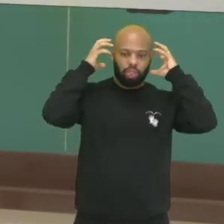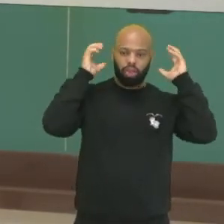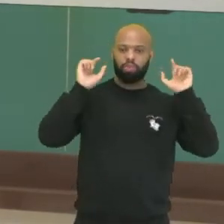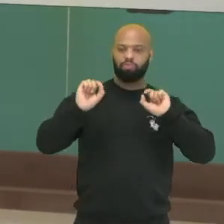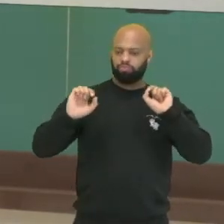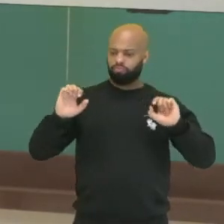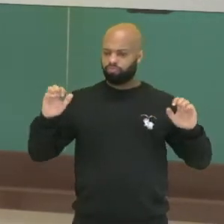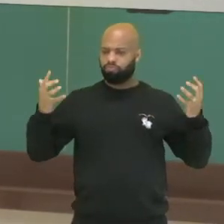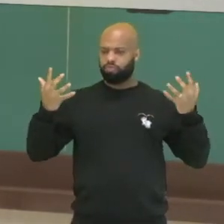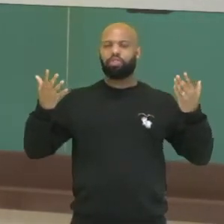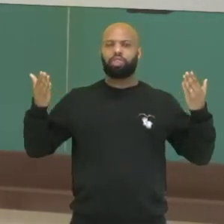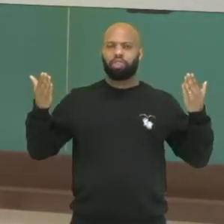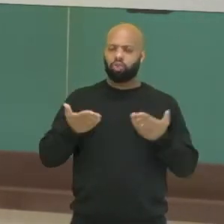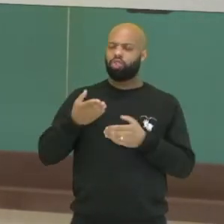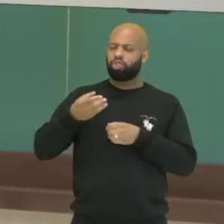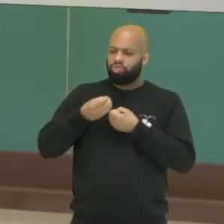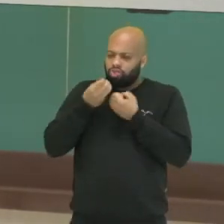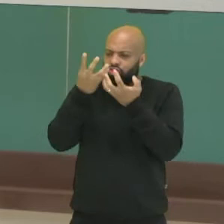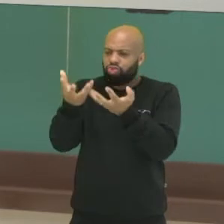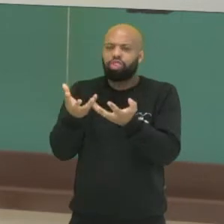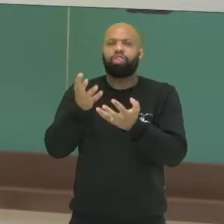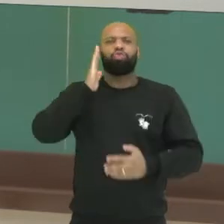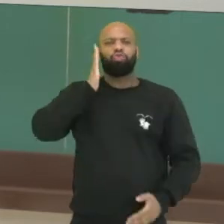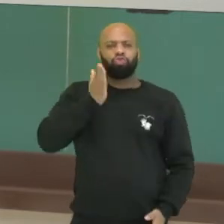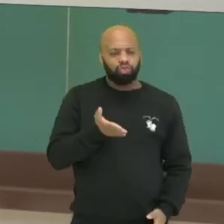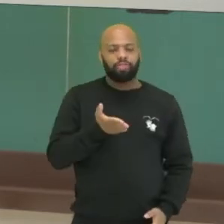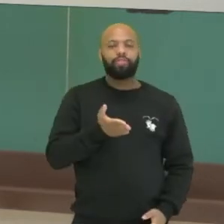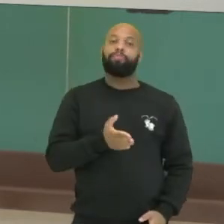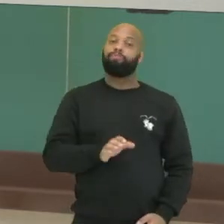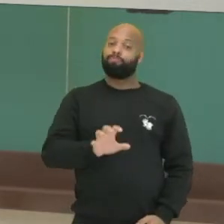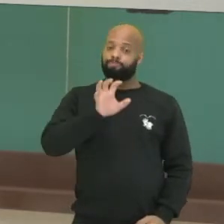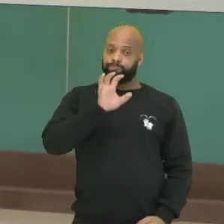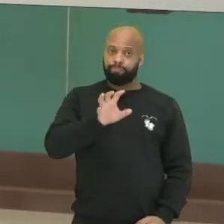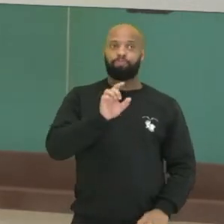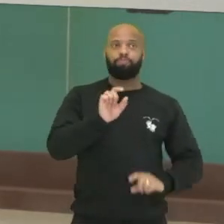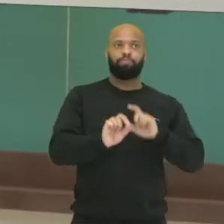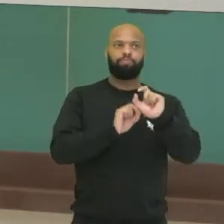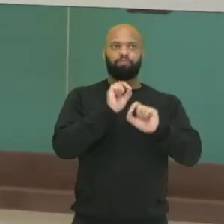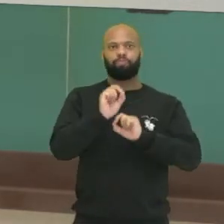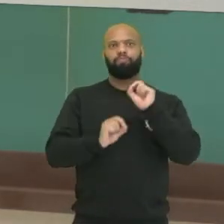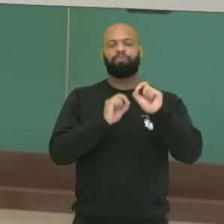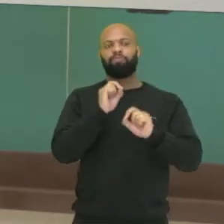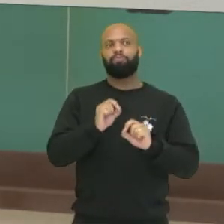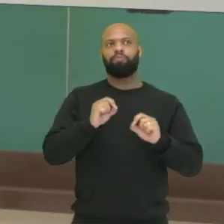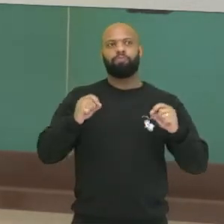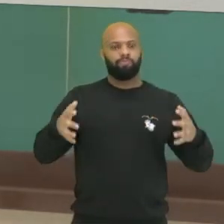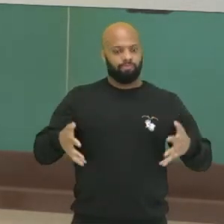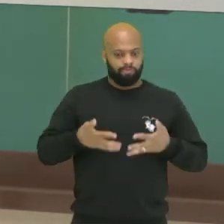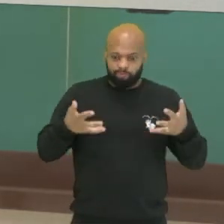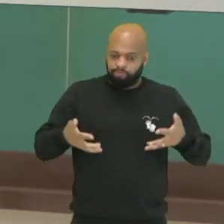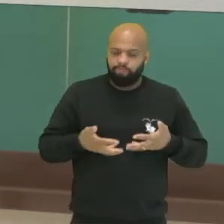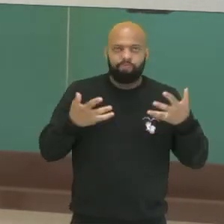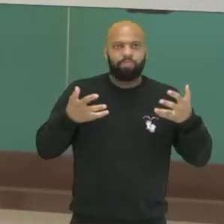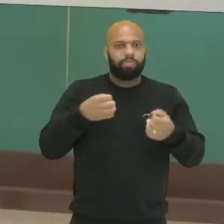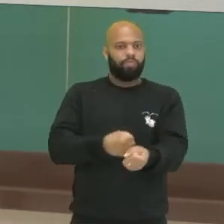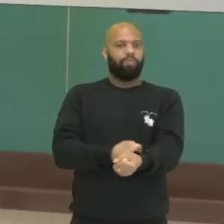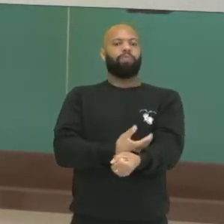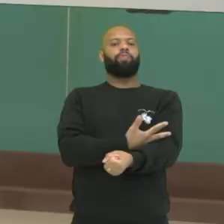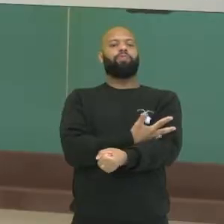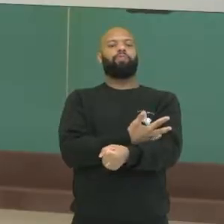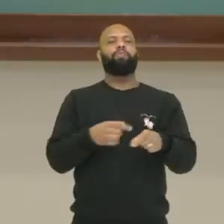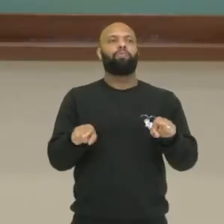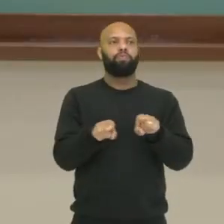transmite. Aconteceu a notícia, transmite. Isso se tornava muito mais empolgante,